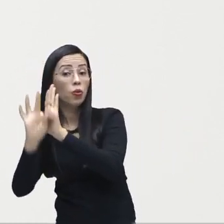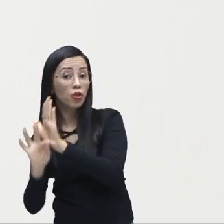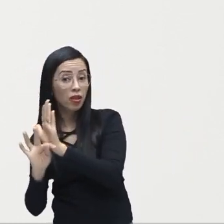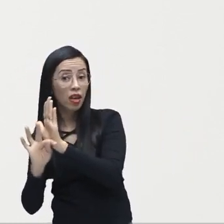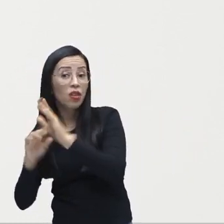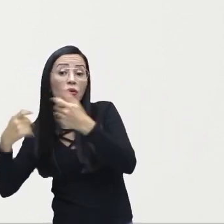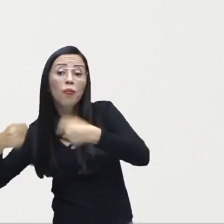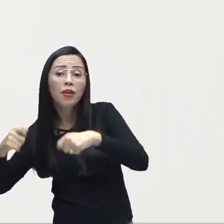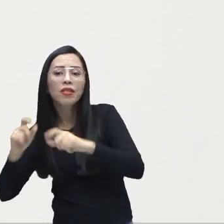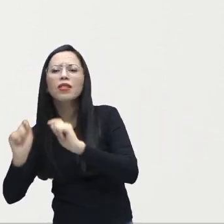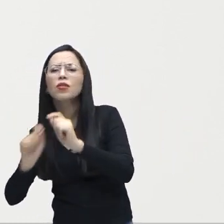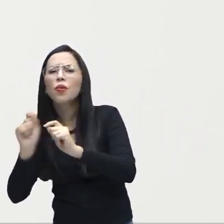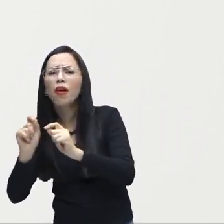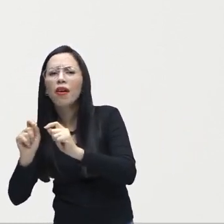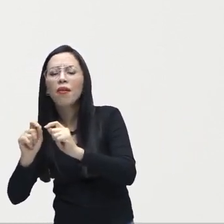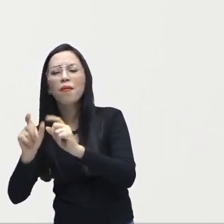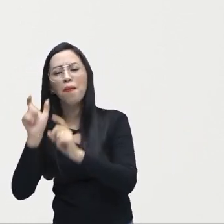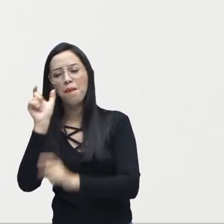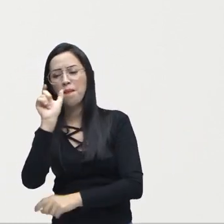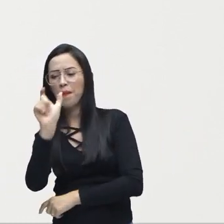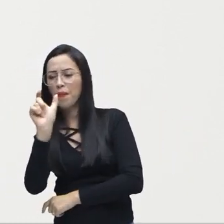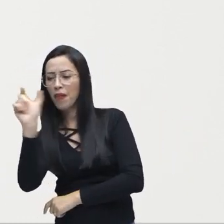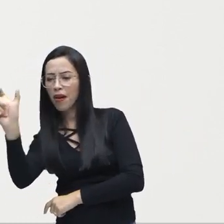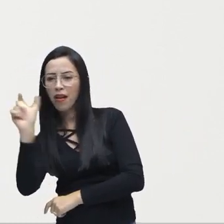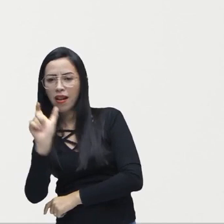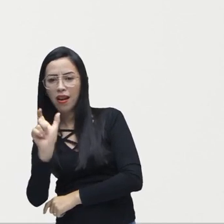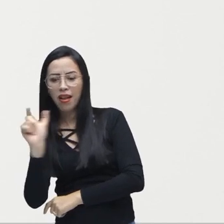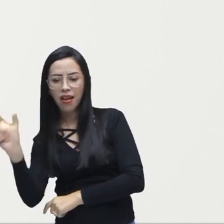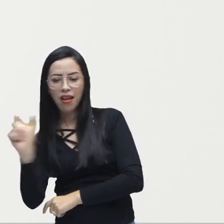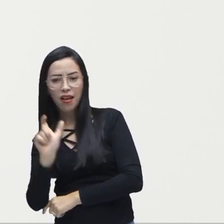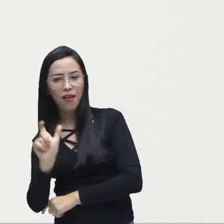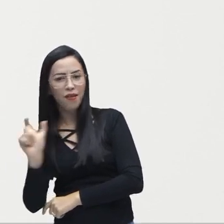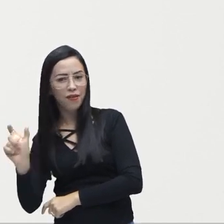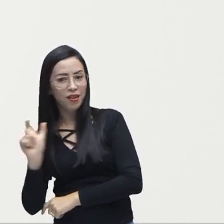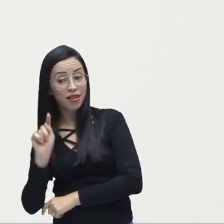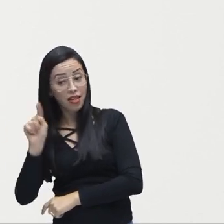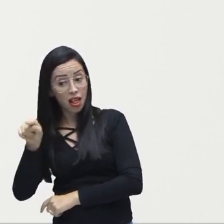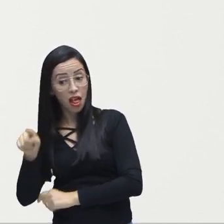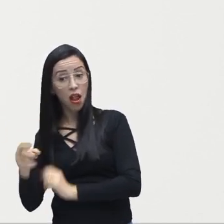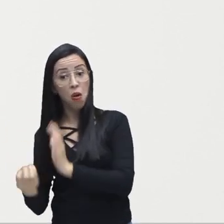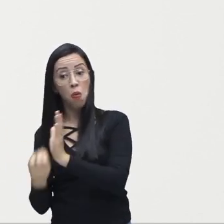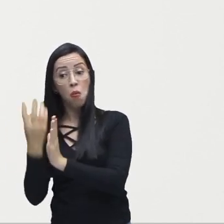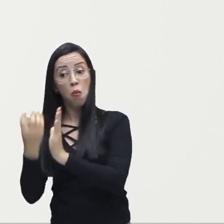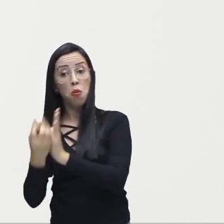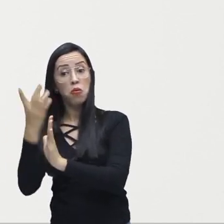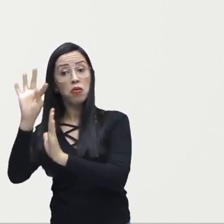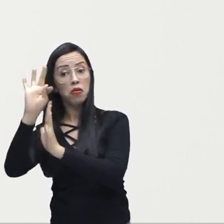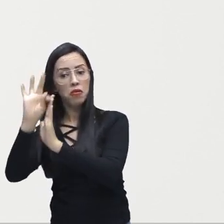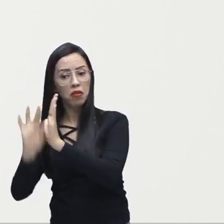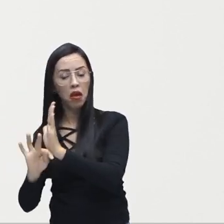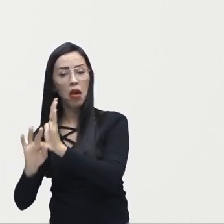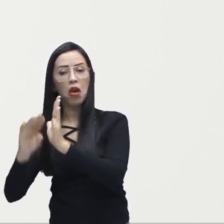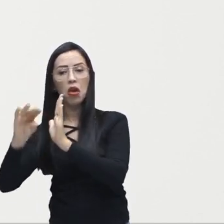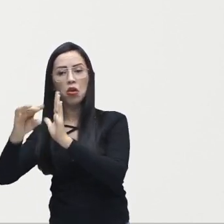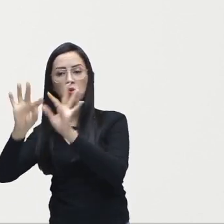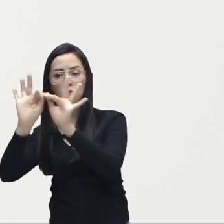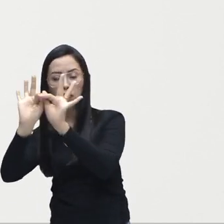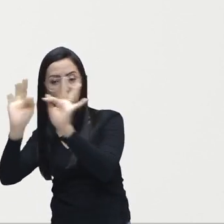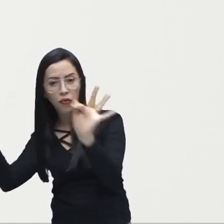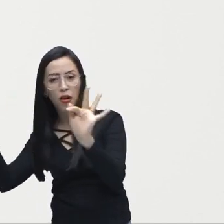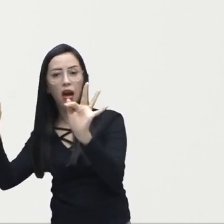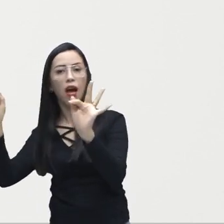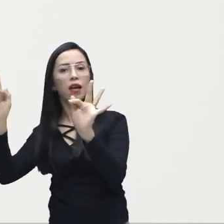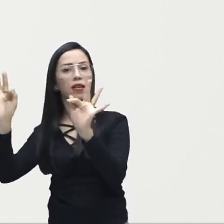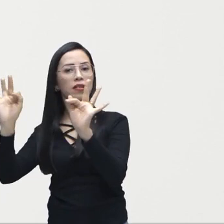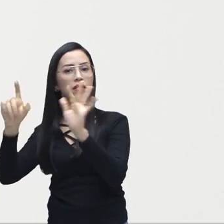De palavras. São as palavras que vão construir frases, as frases orações e orações parágrafos, dos